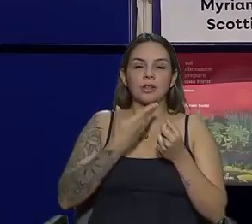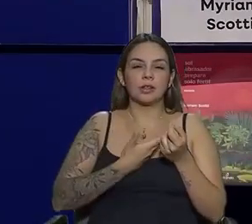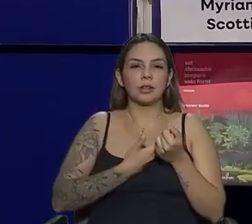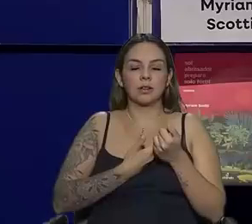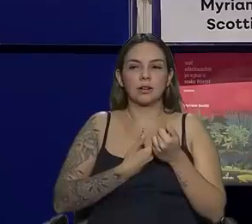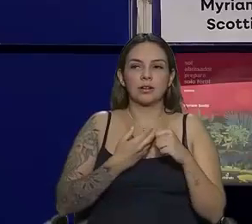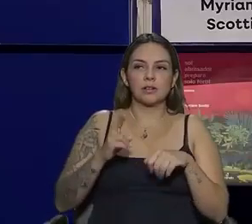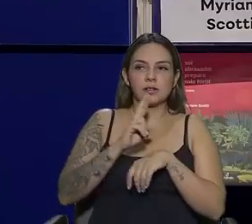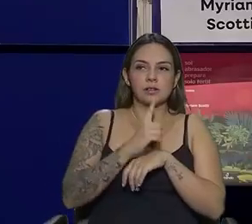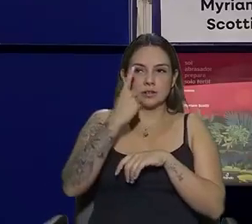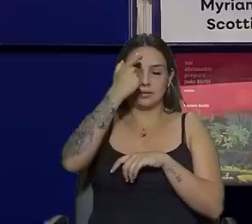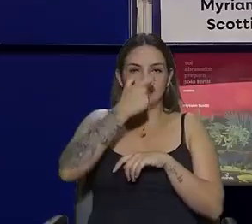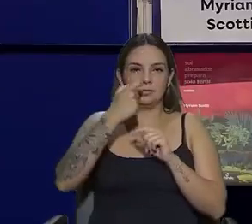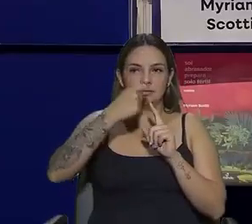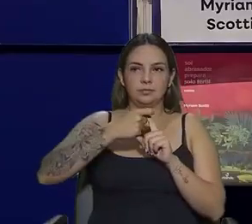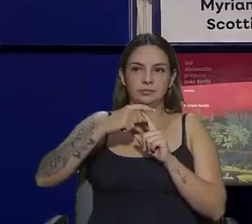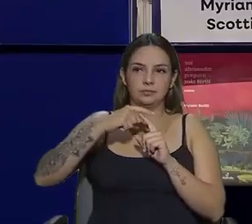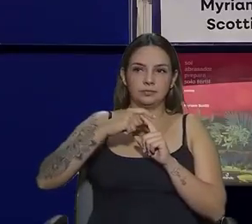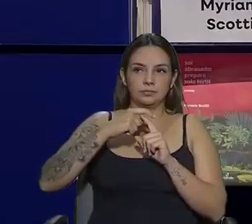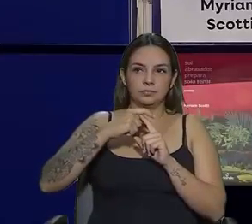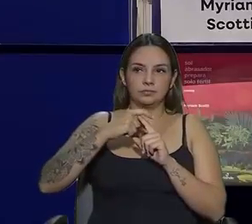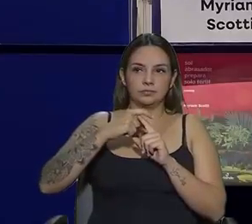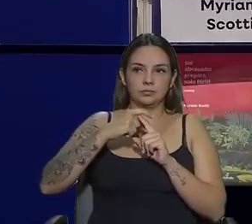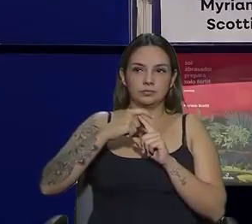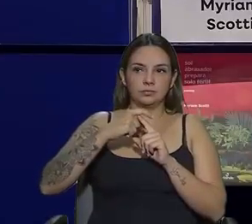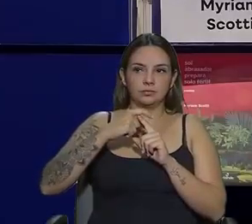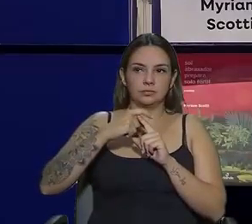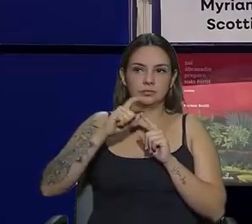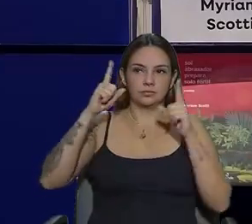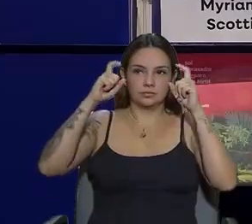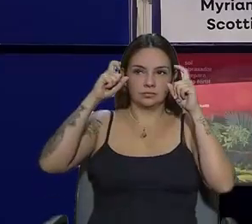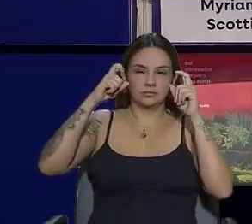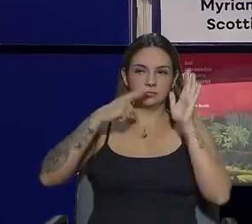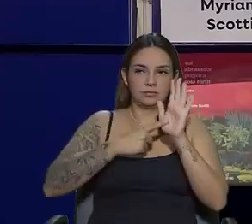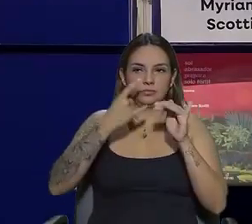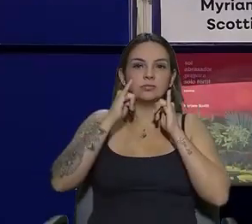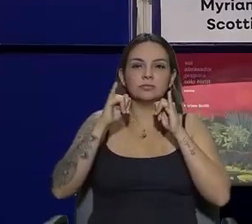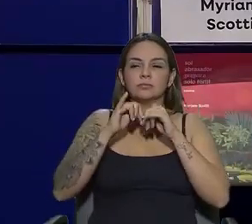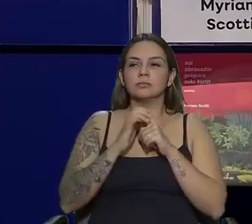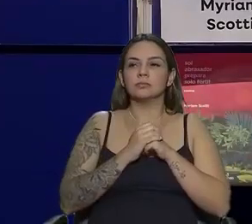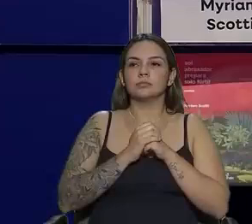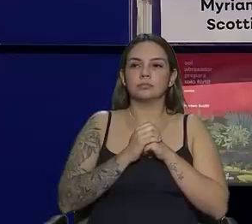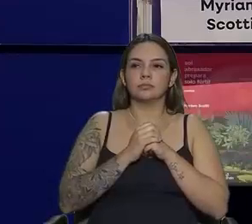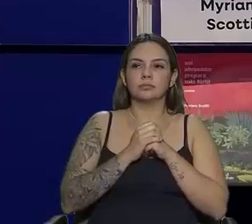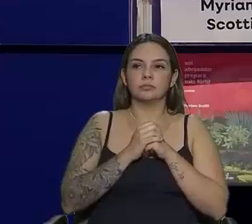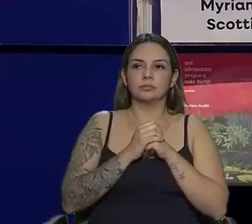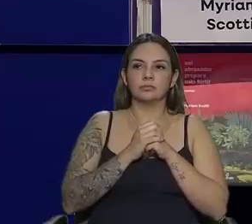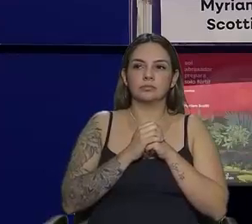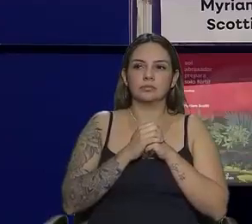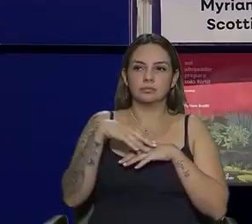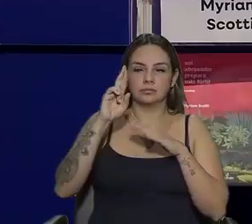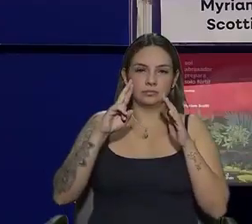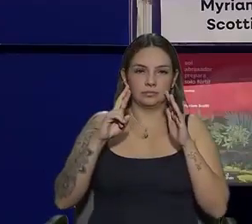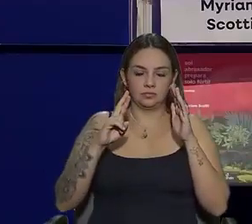para eu representar um sujeito que dá a volta ao mundo, um Forrest Gump, para fotografar, para aparecer num anúncio. E aí foram nos levar